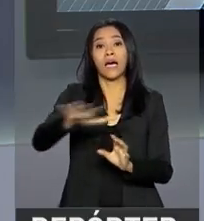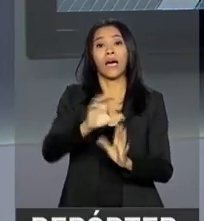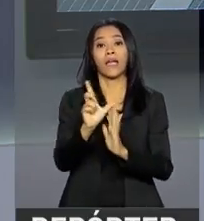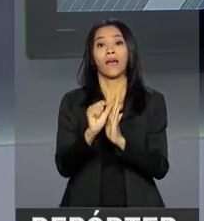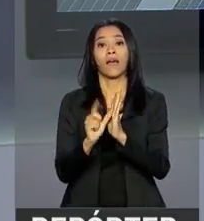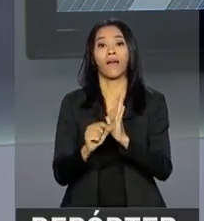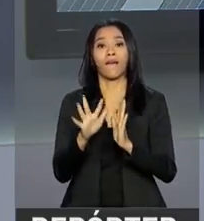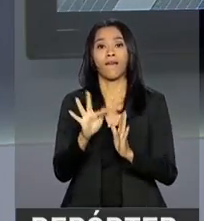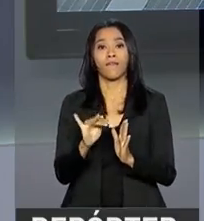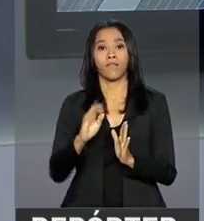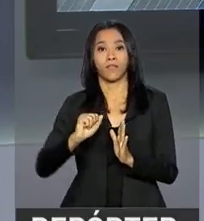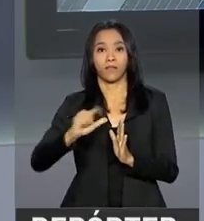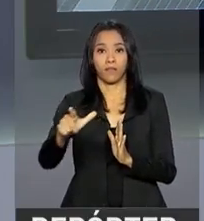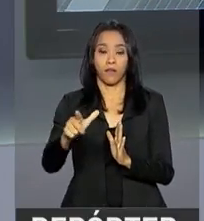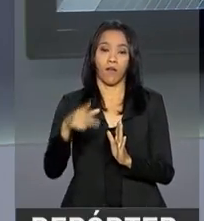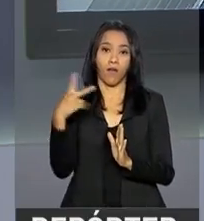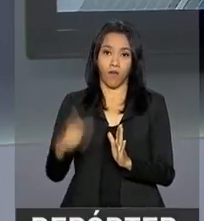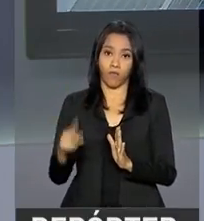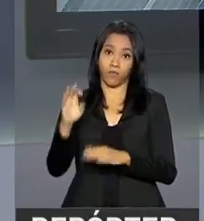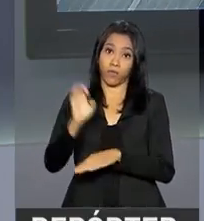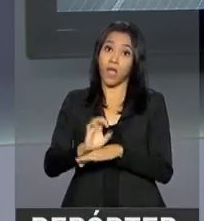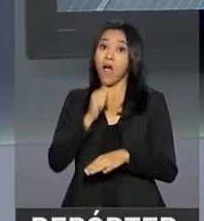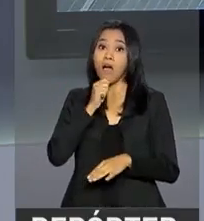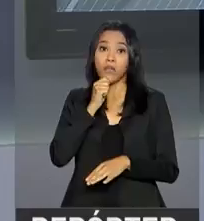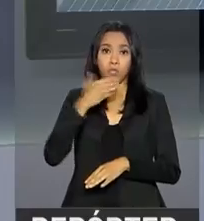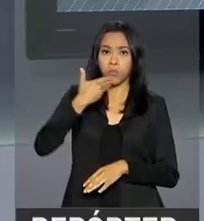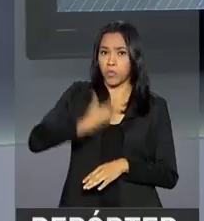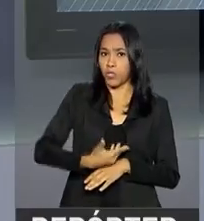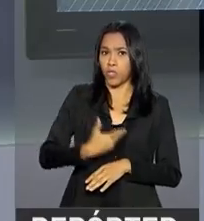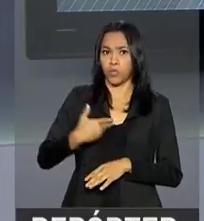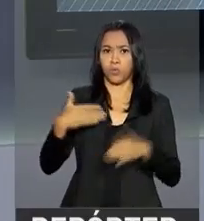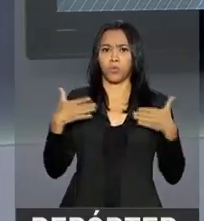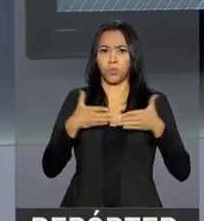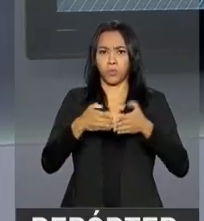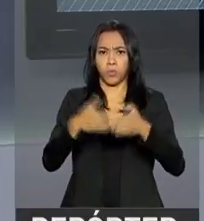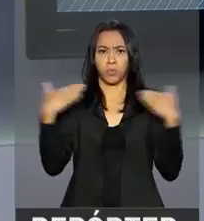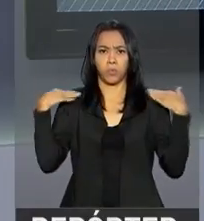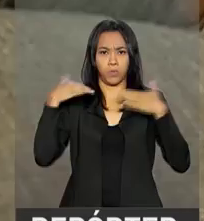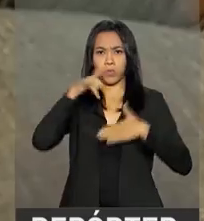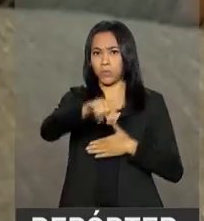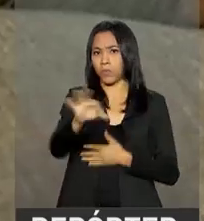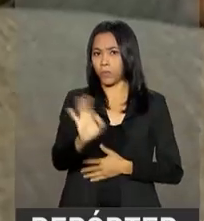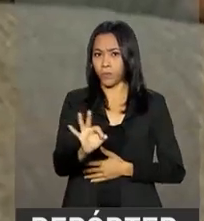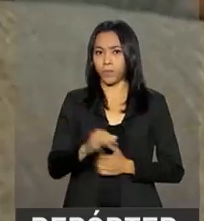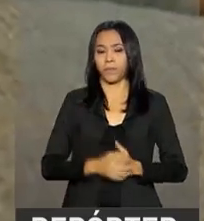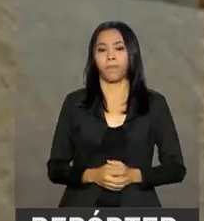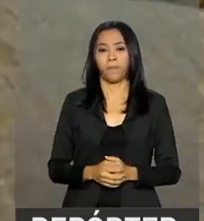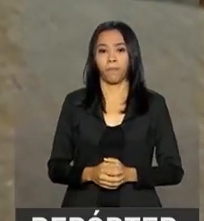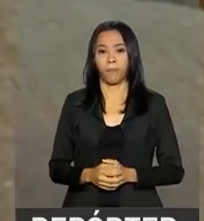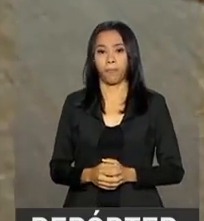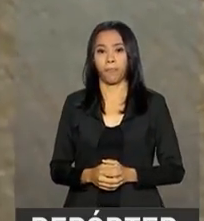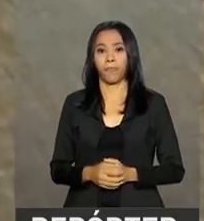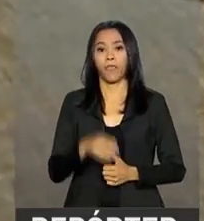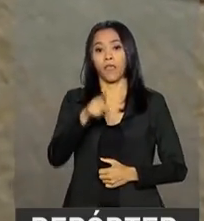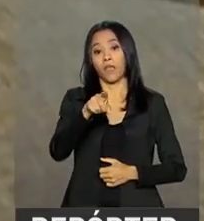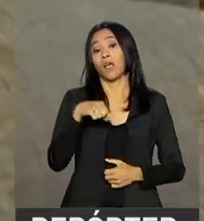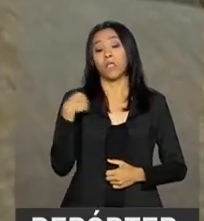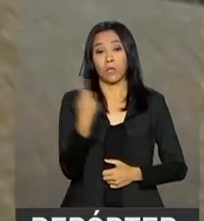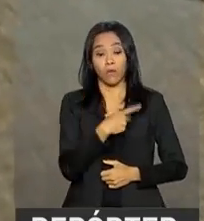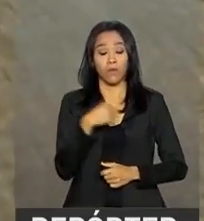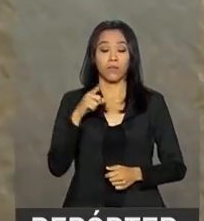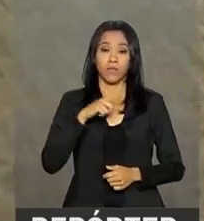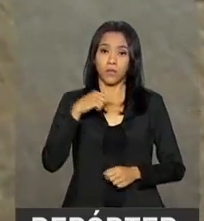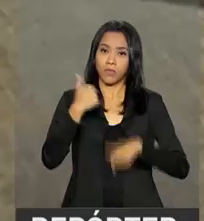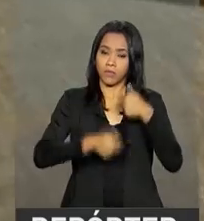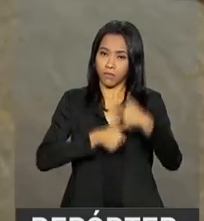nenhum pedido específico das forças armadas mandam a intervenção no rio nós temos trabalhado com